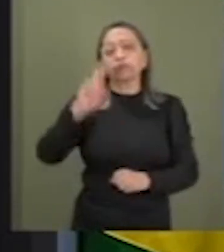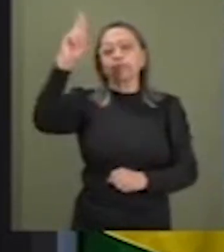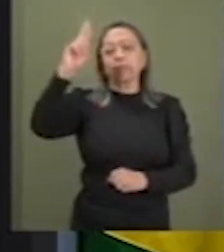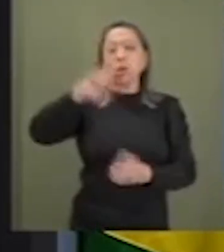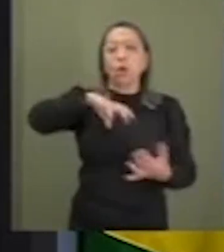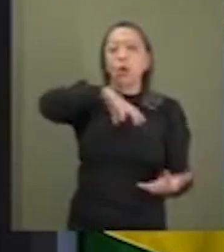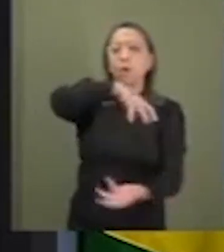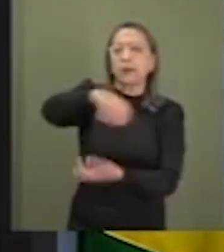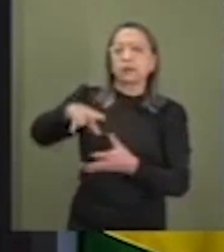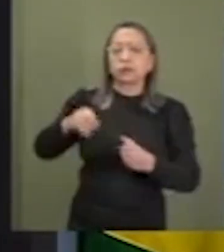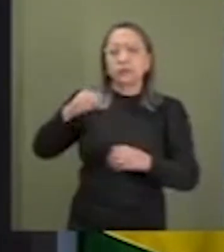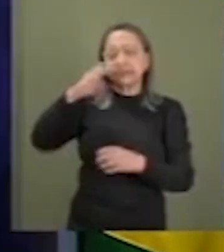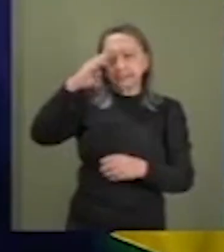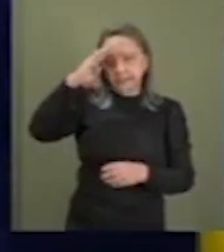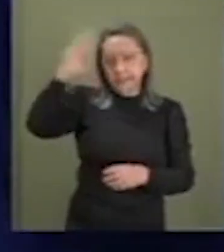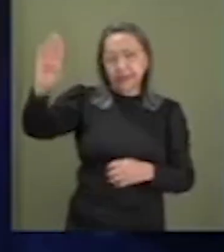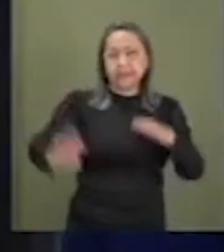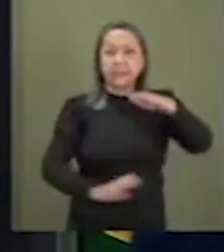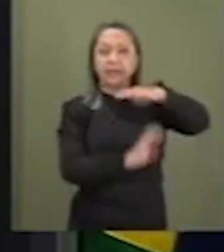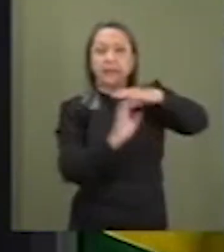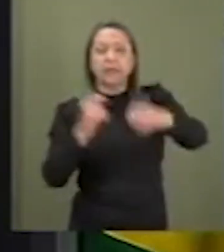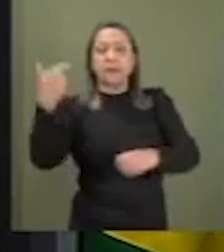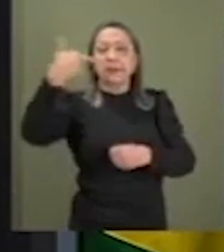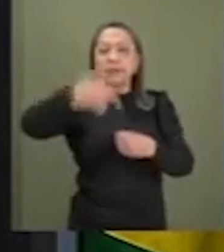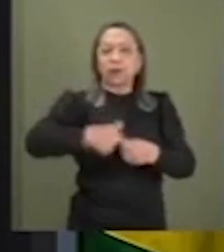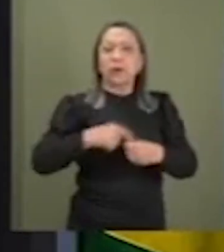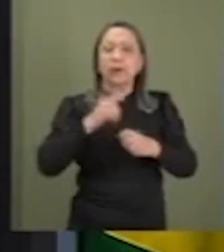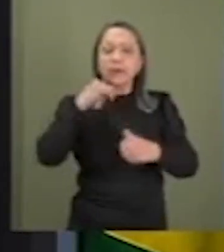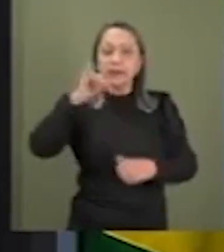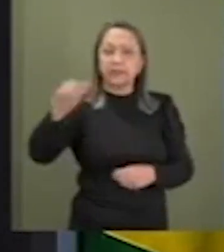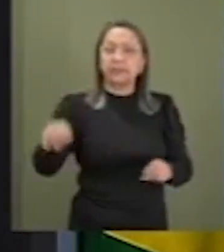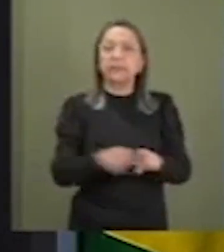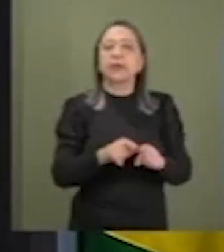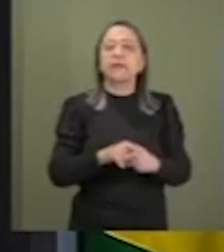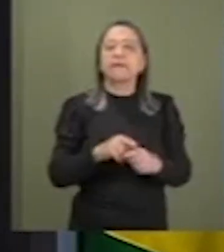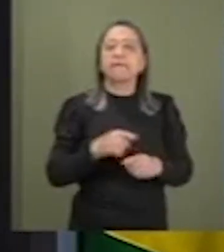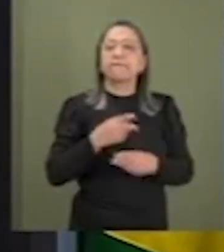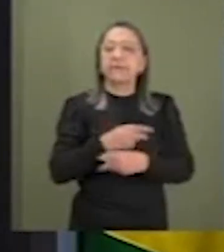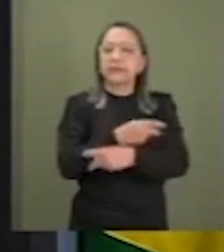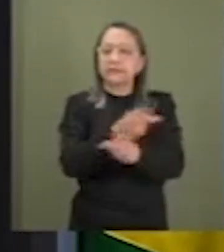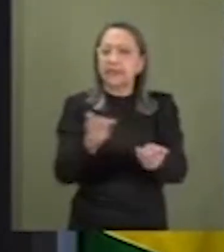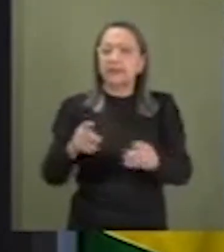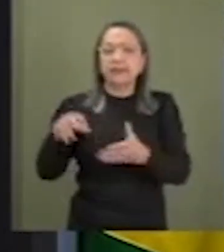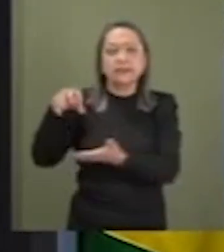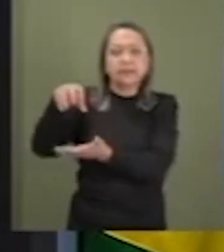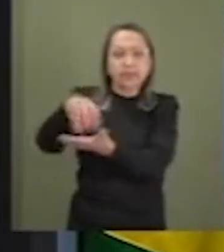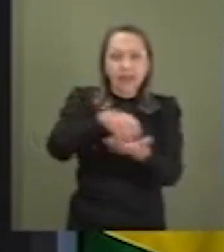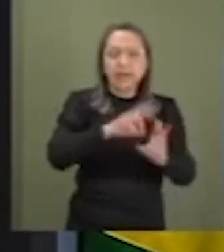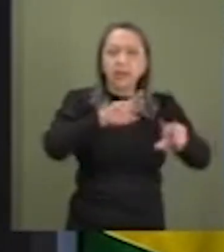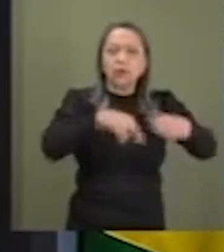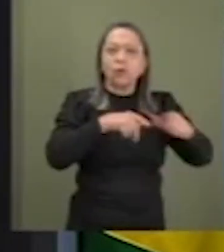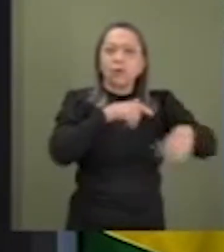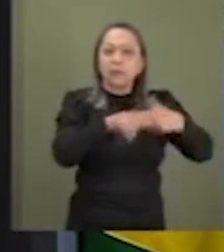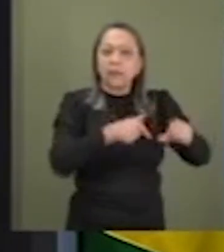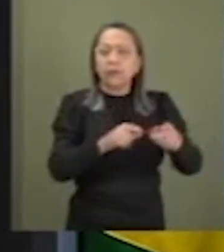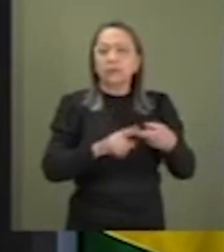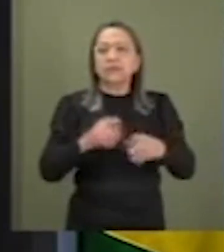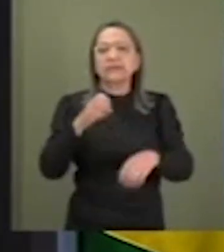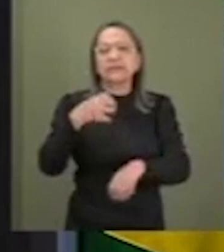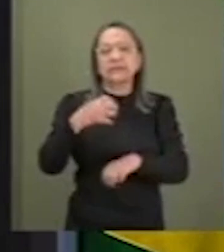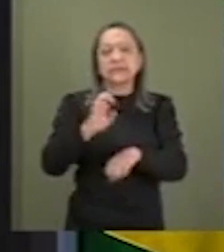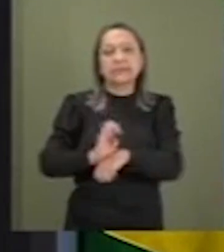de todas as principais empresas de petróleo e energia. Visitas técnicas às sedes, reuniões com trabalhadores e trabalhadoras em